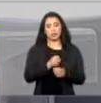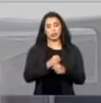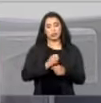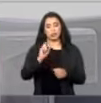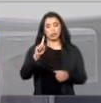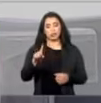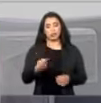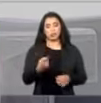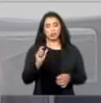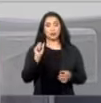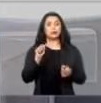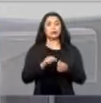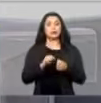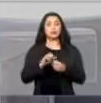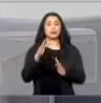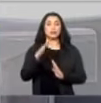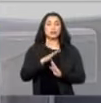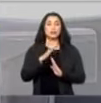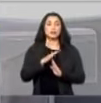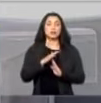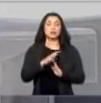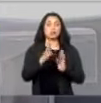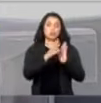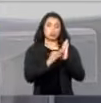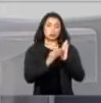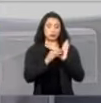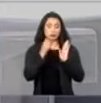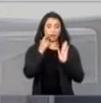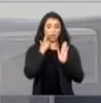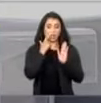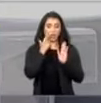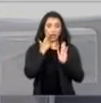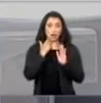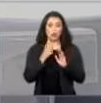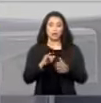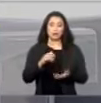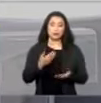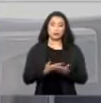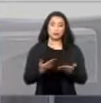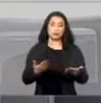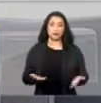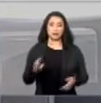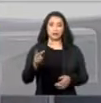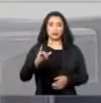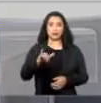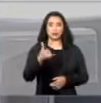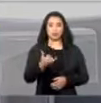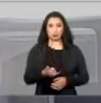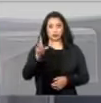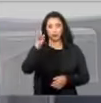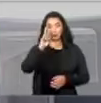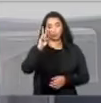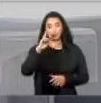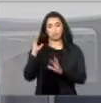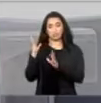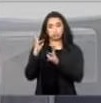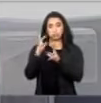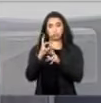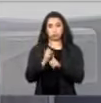no limite das possibilidades do modelo ou se perdemos oportunidades históricas. Sobre